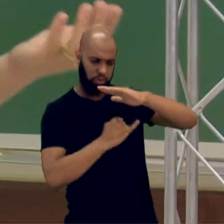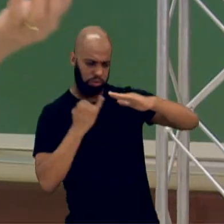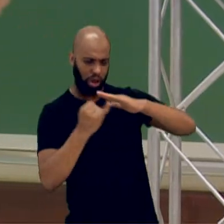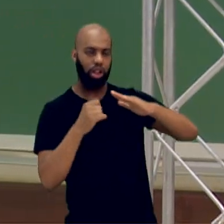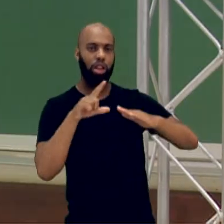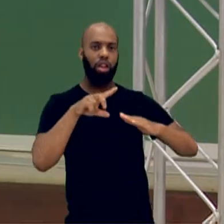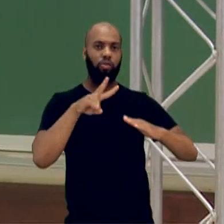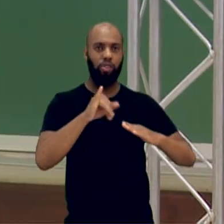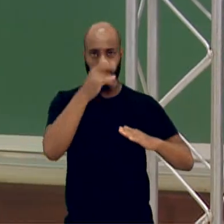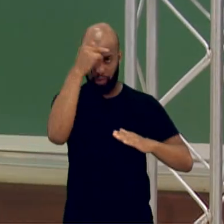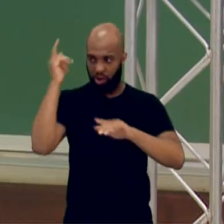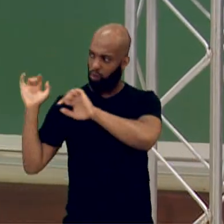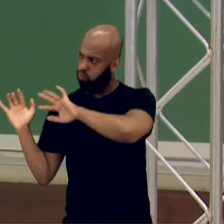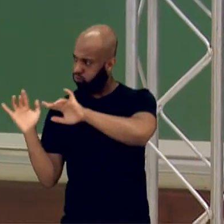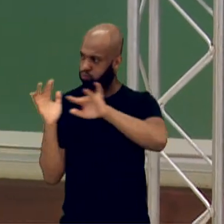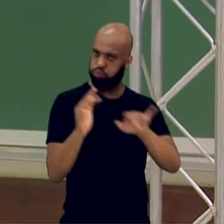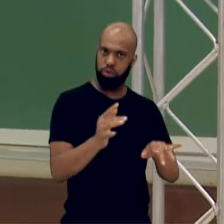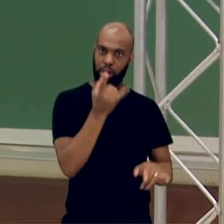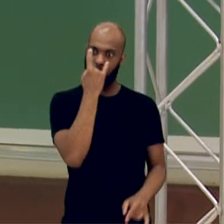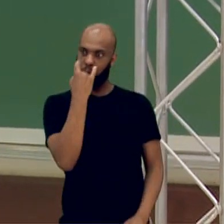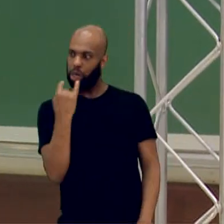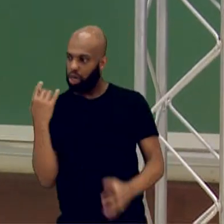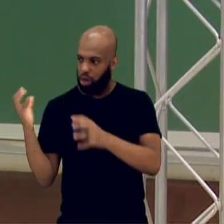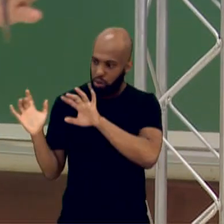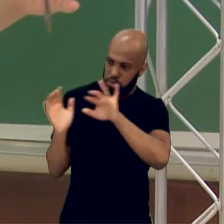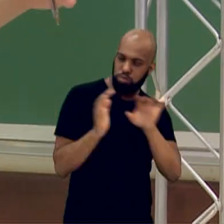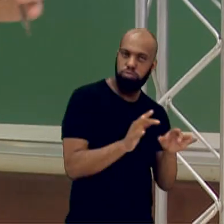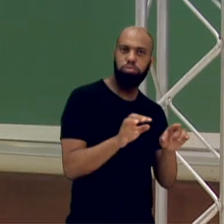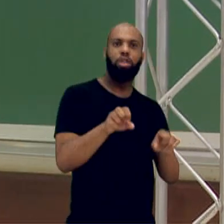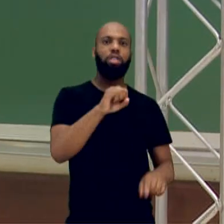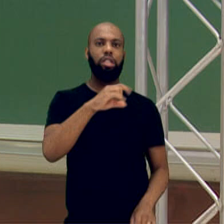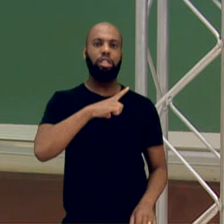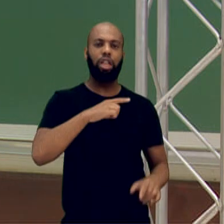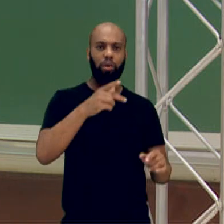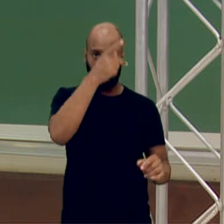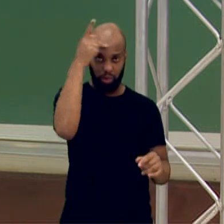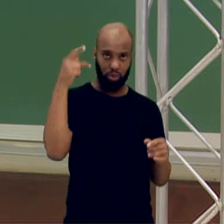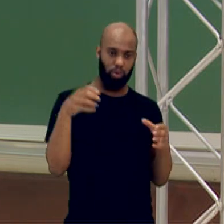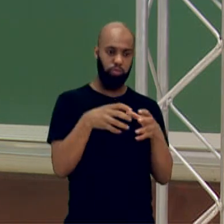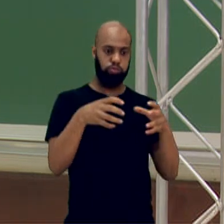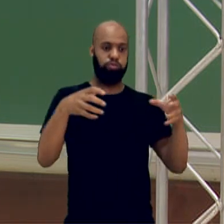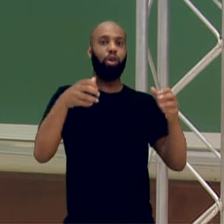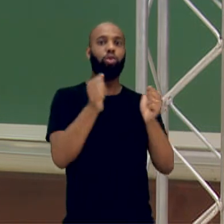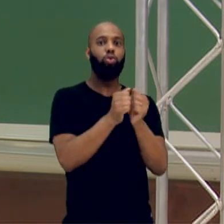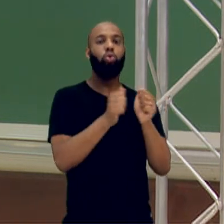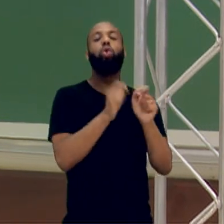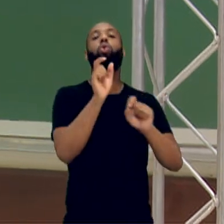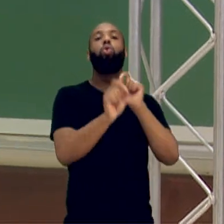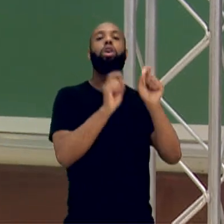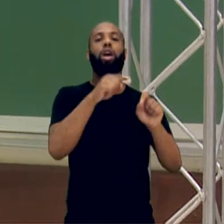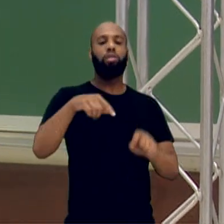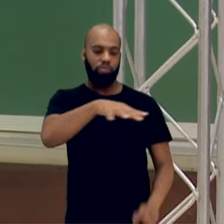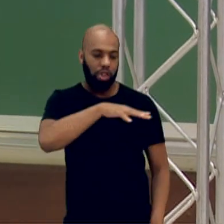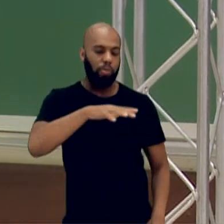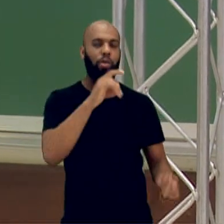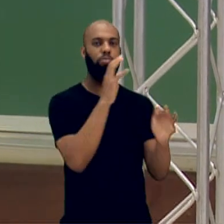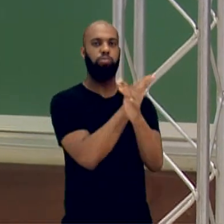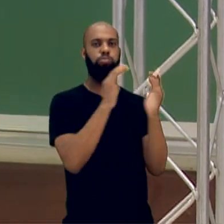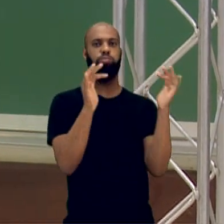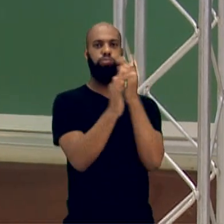vão atrair população para essas áreas e, portanto, ali, se eu tenho uma aglomeração, eu caracterizo como um espaço